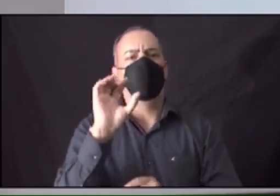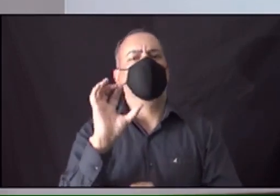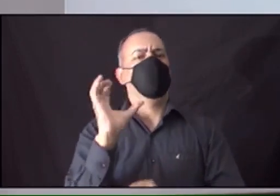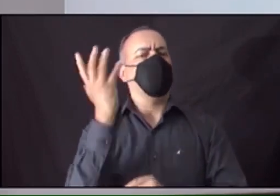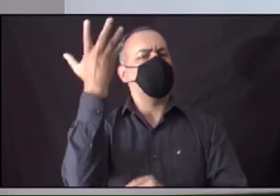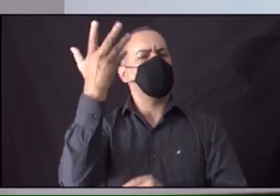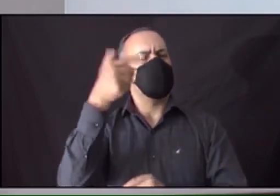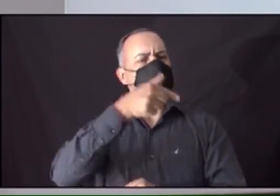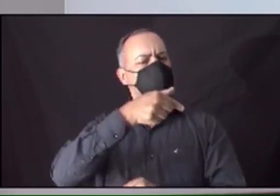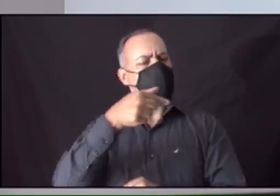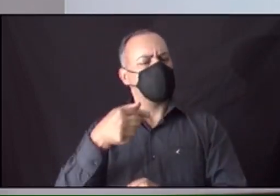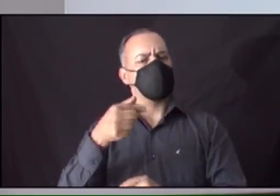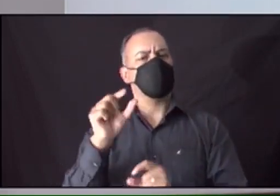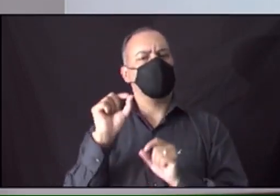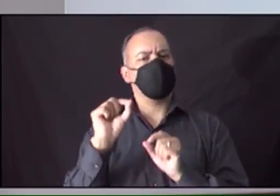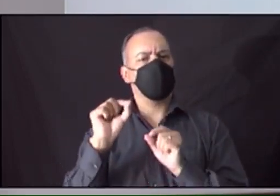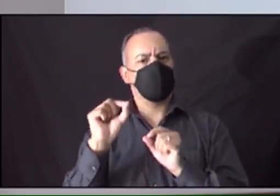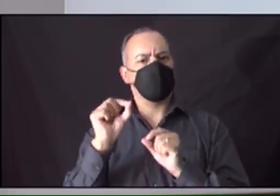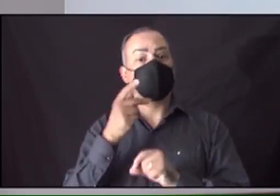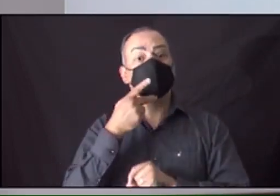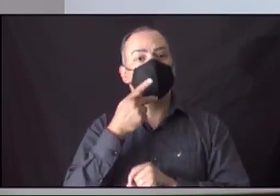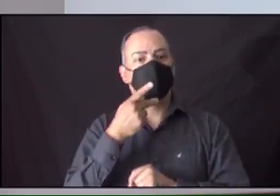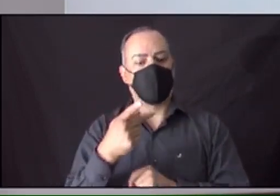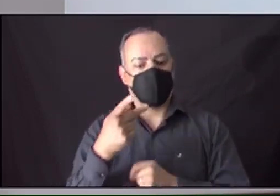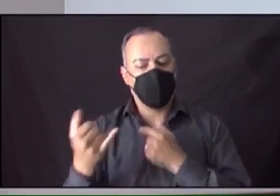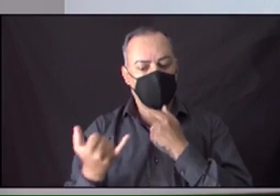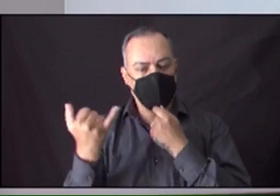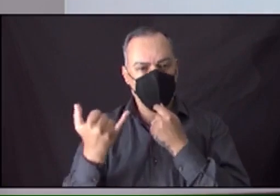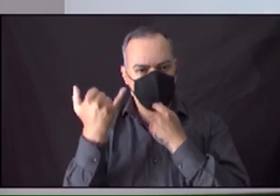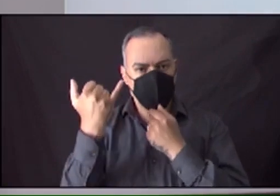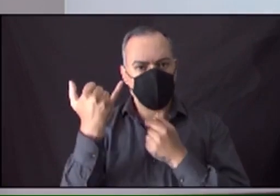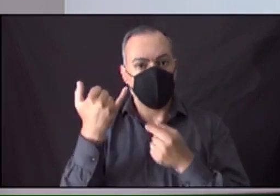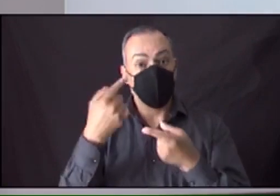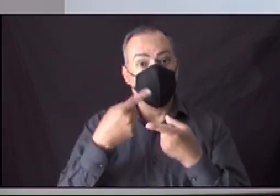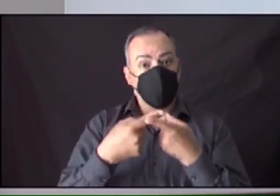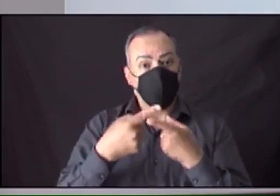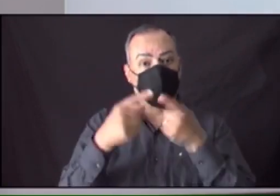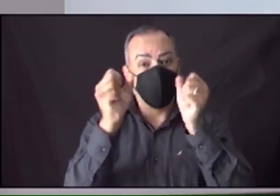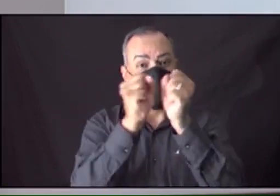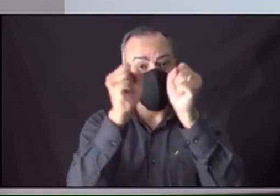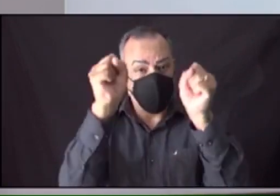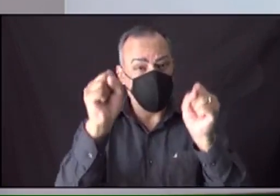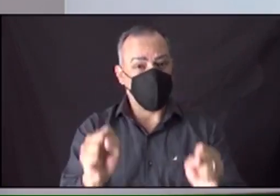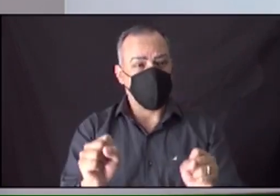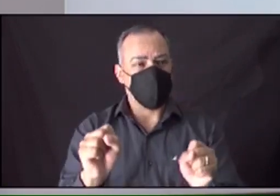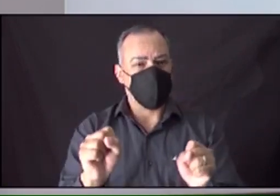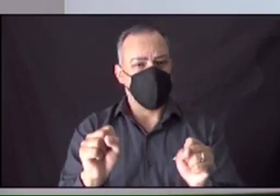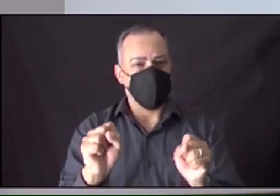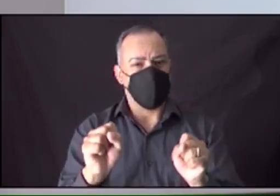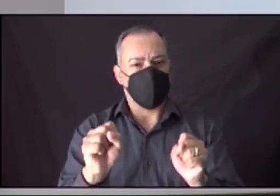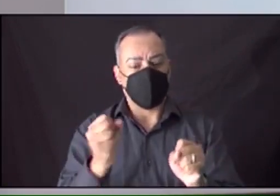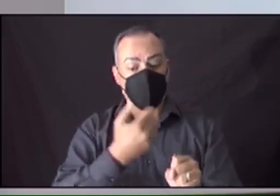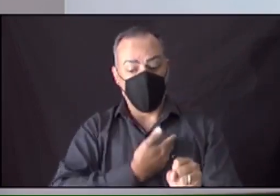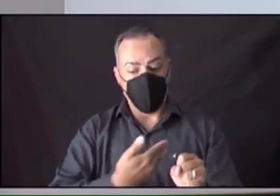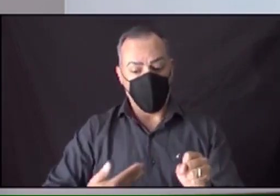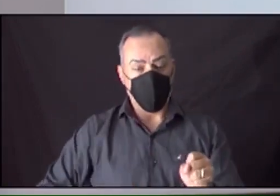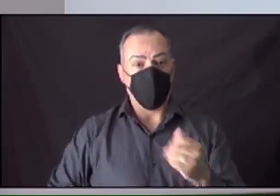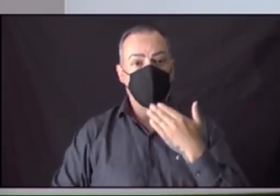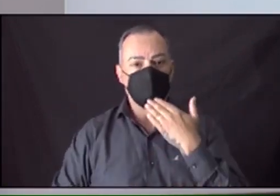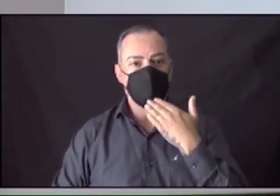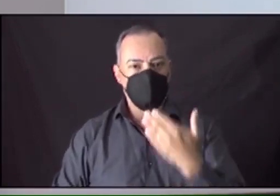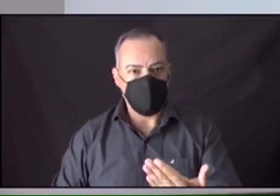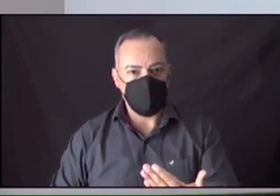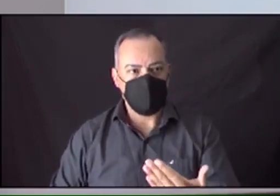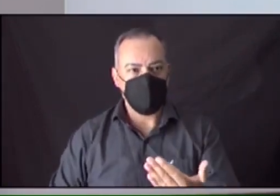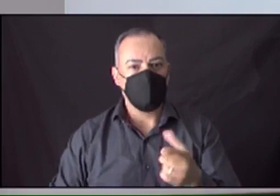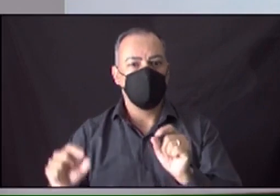nessa semana? É pertinente que a gente fale isso, porque o sistema, da forma como foi colocada pelo governo, o decreto